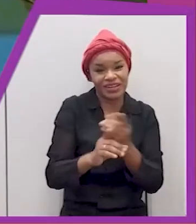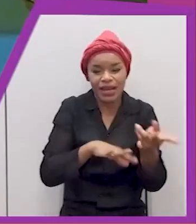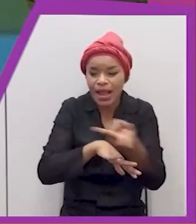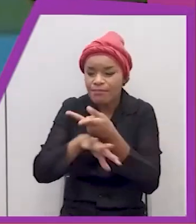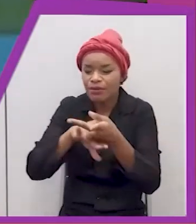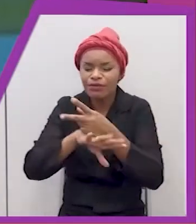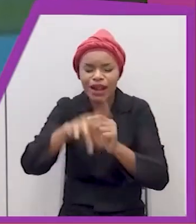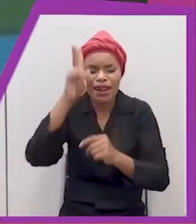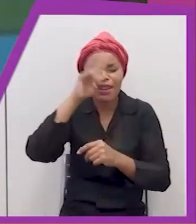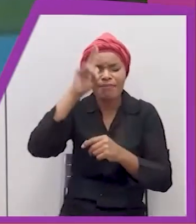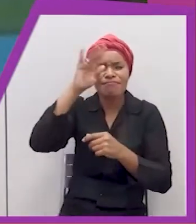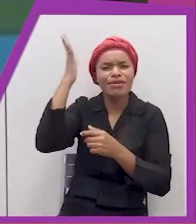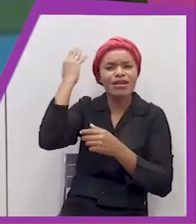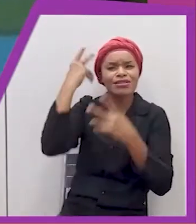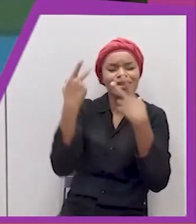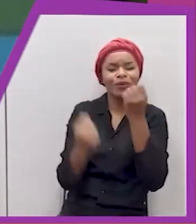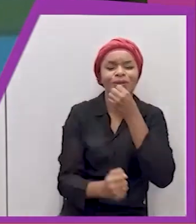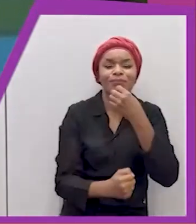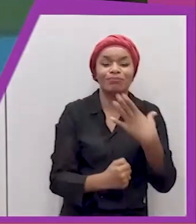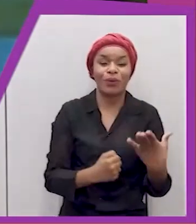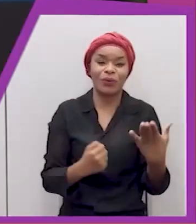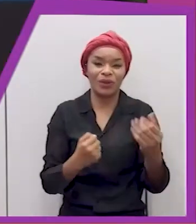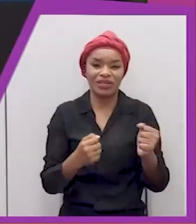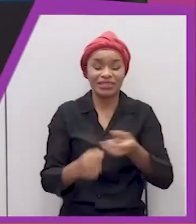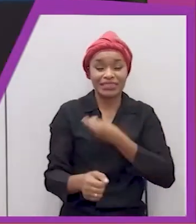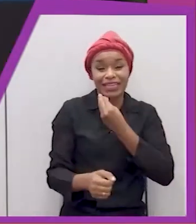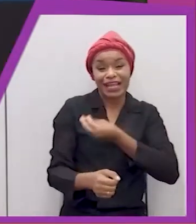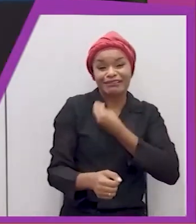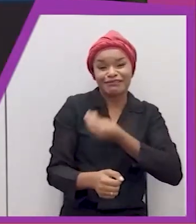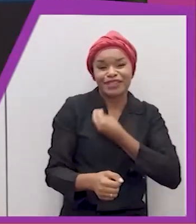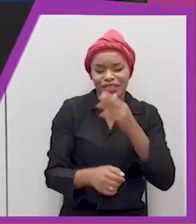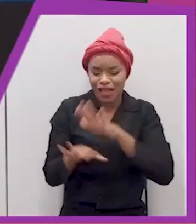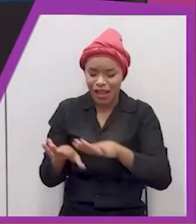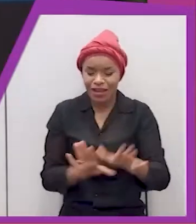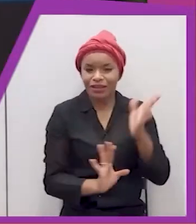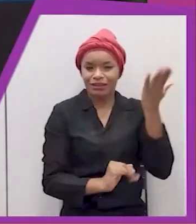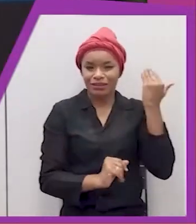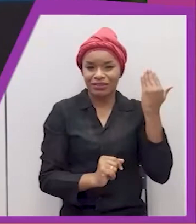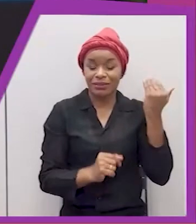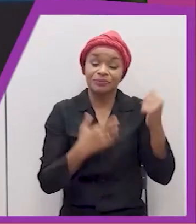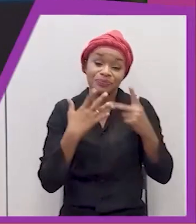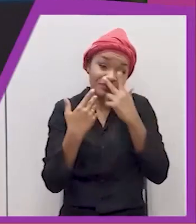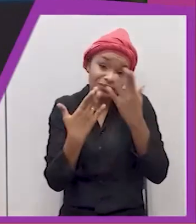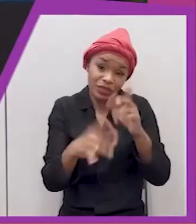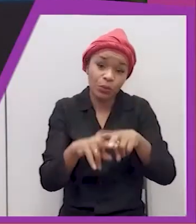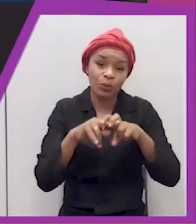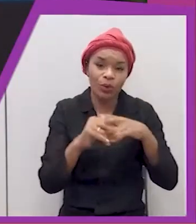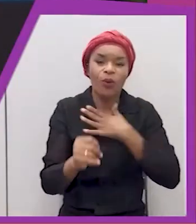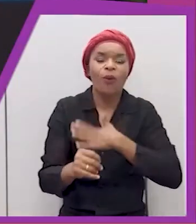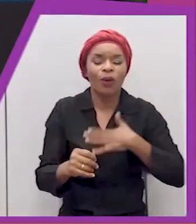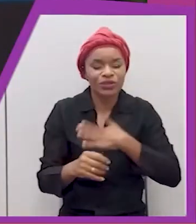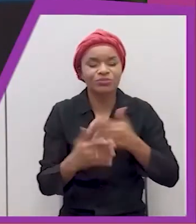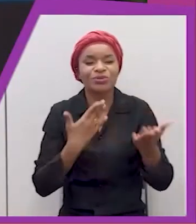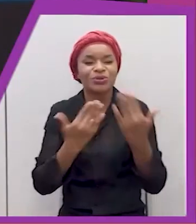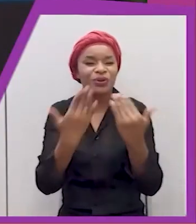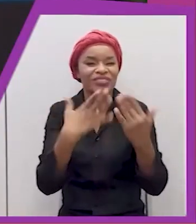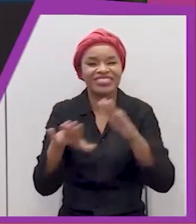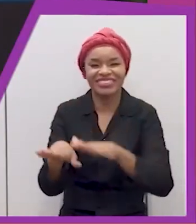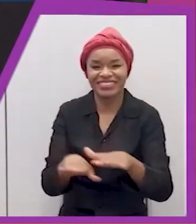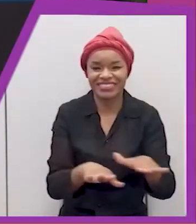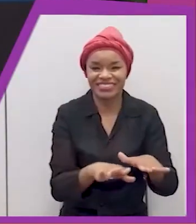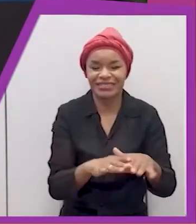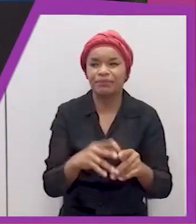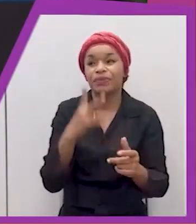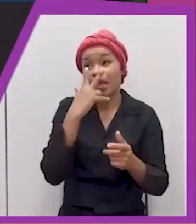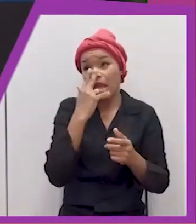vivam muito brinquem muito e guardem sempre na lembrança as coisas boas que vocês vivenciaram Essa é minha dica